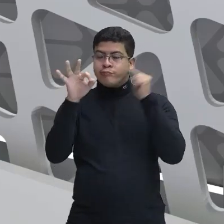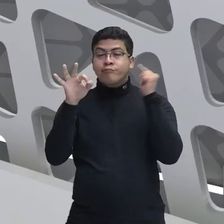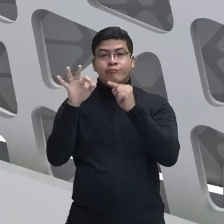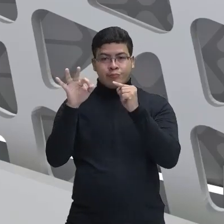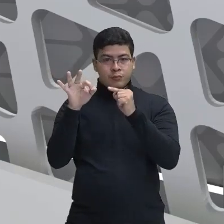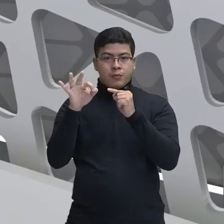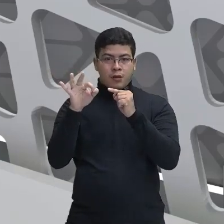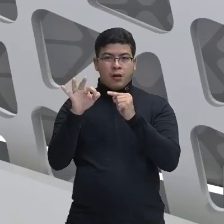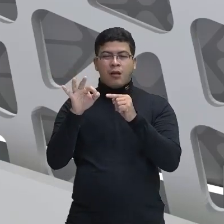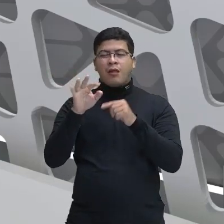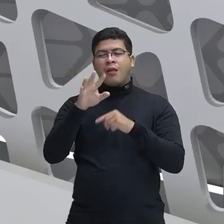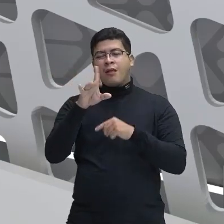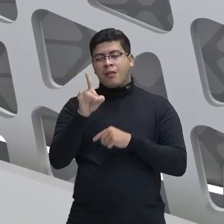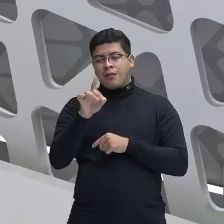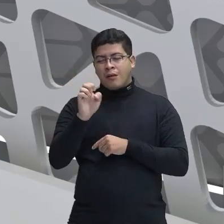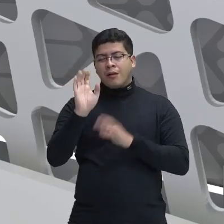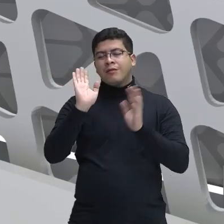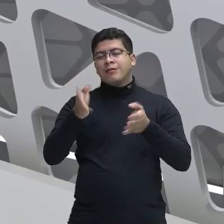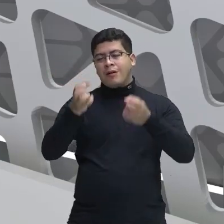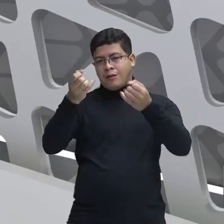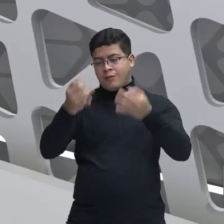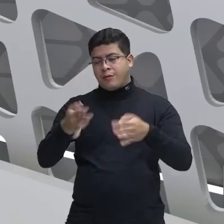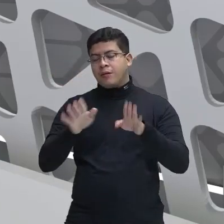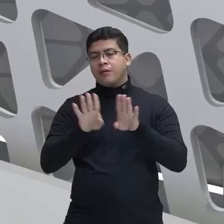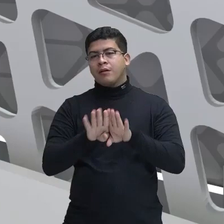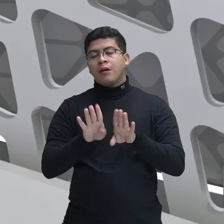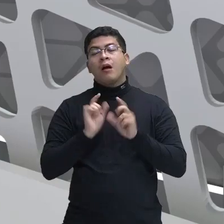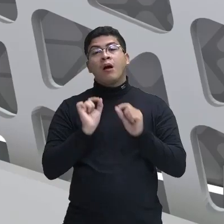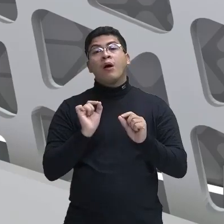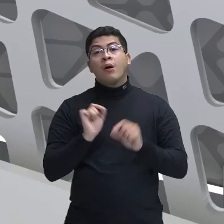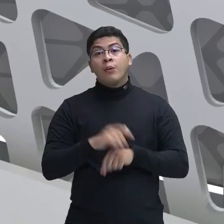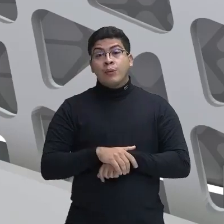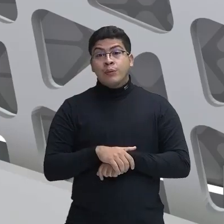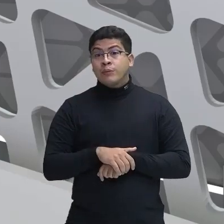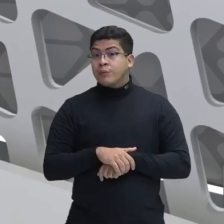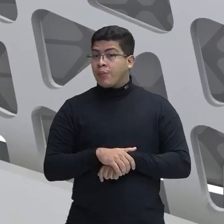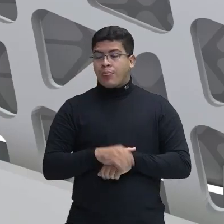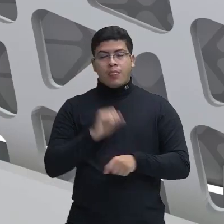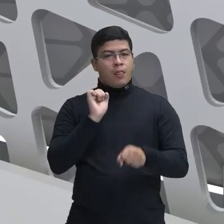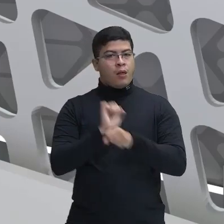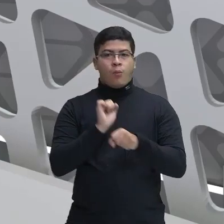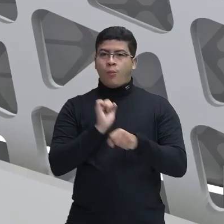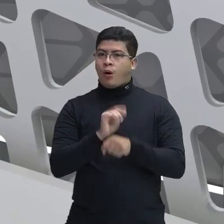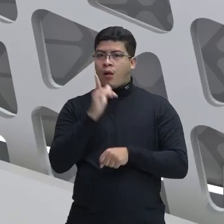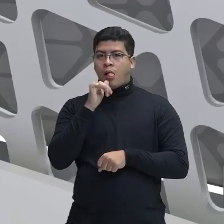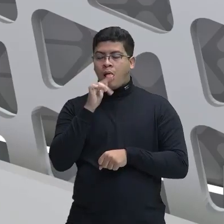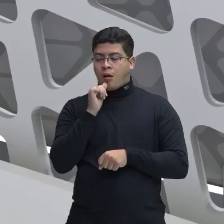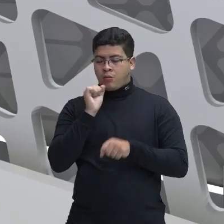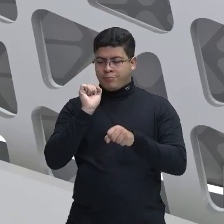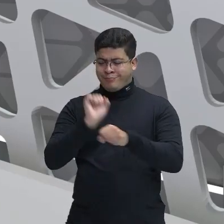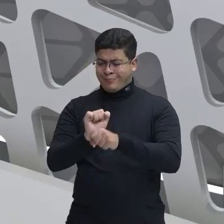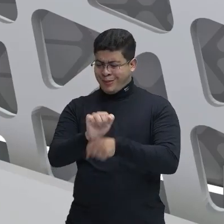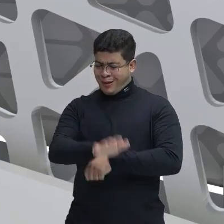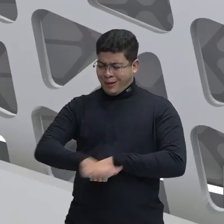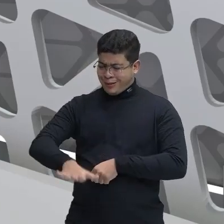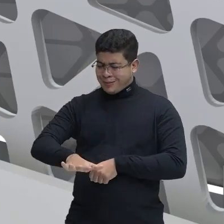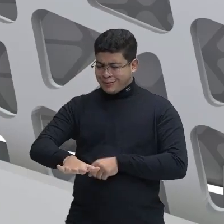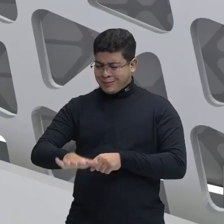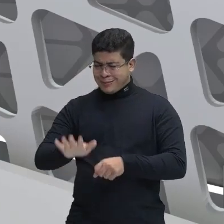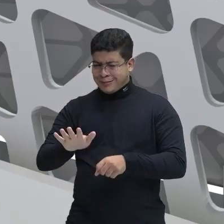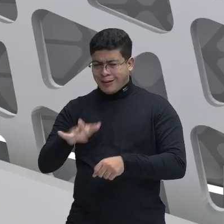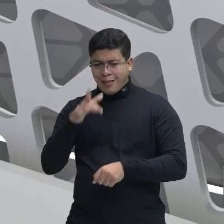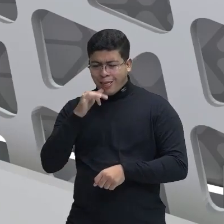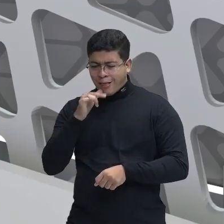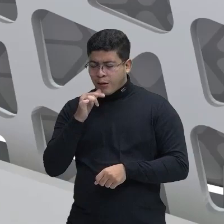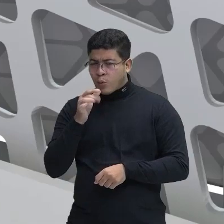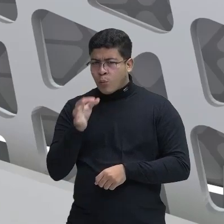mosquitos, dengue, malária, é necessário o quê? Não deixar a água parada, porque se tiver uma tampinha ali de